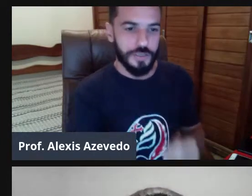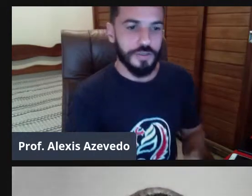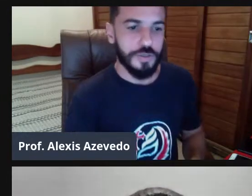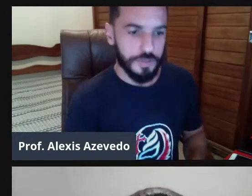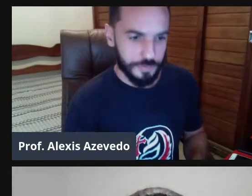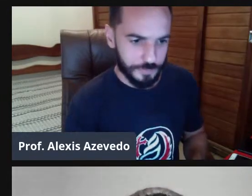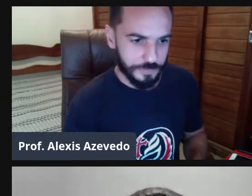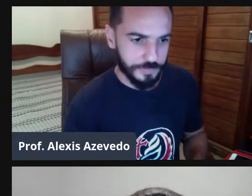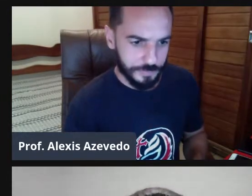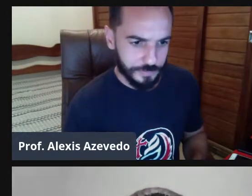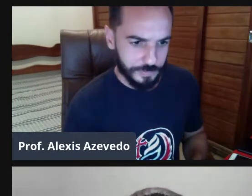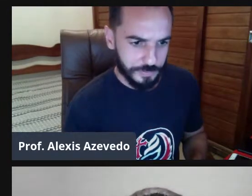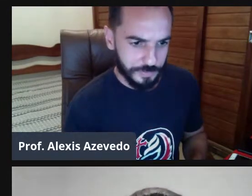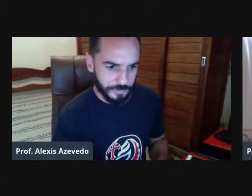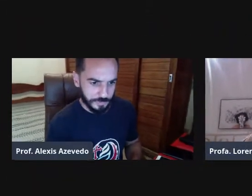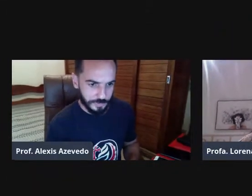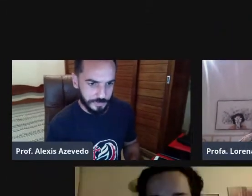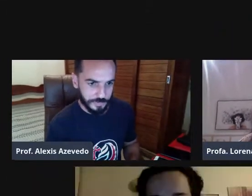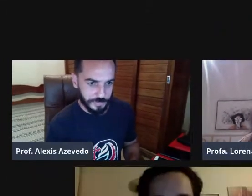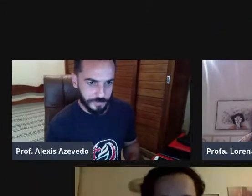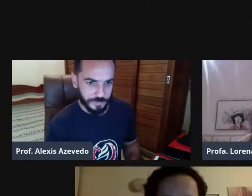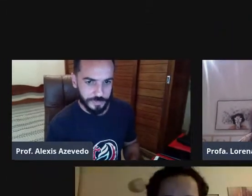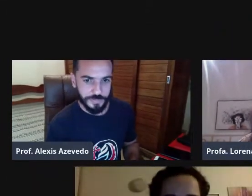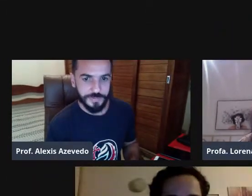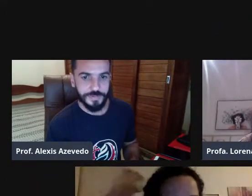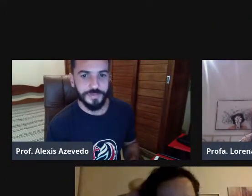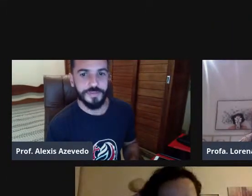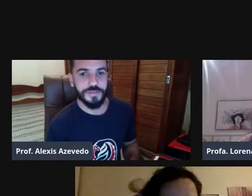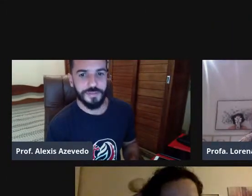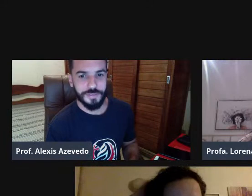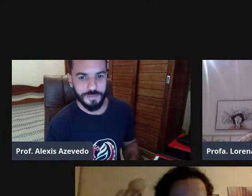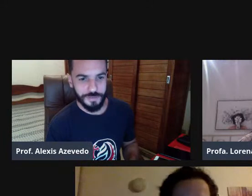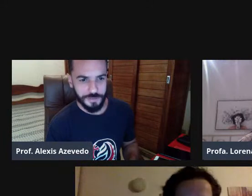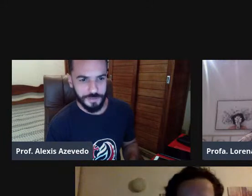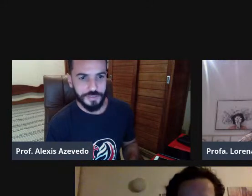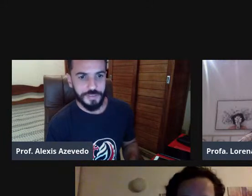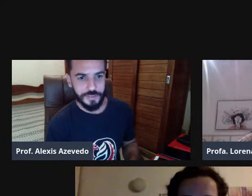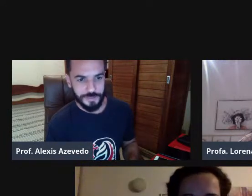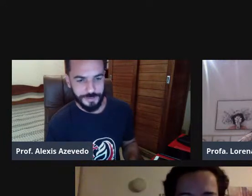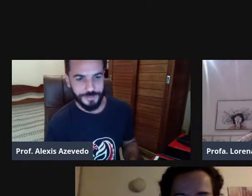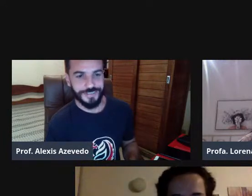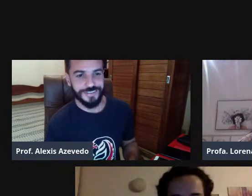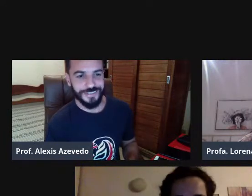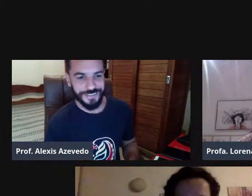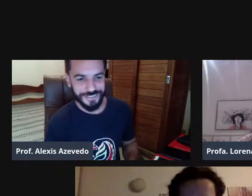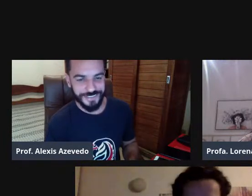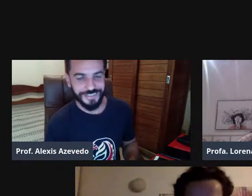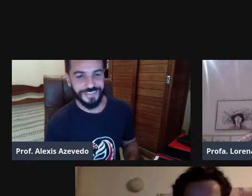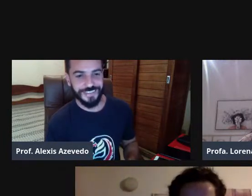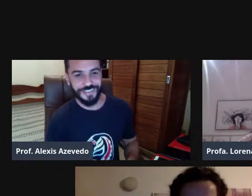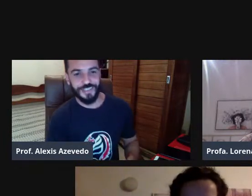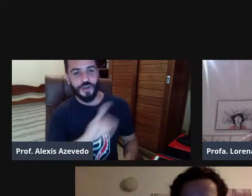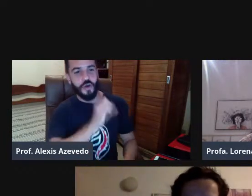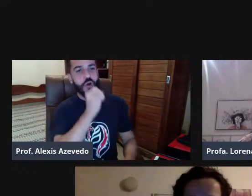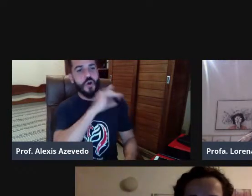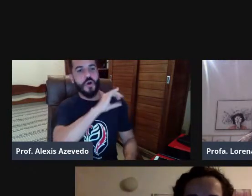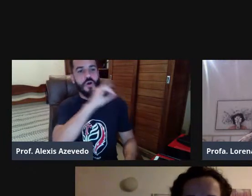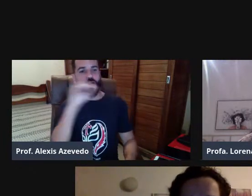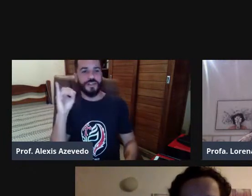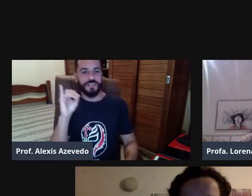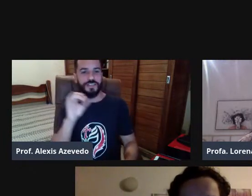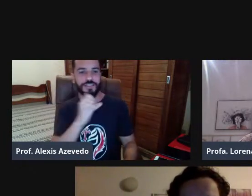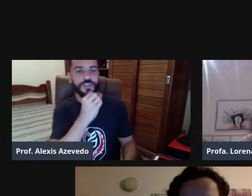nossa professora de fotografia e ela está presente aqui. Então, ela... Oi, Dani!